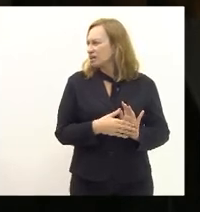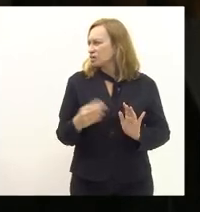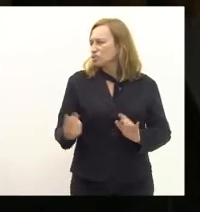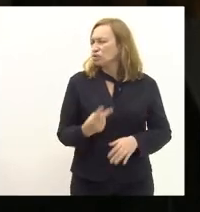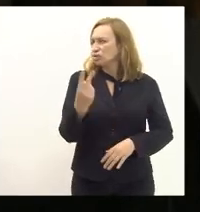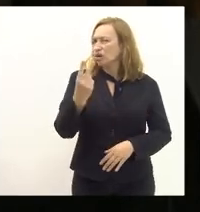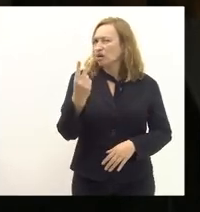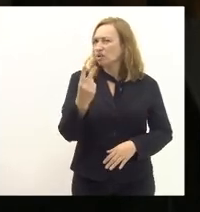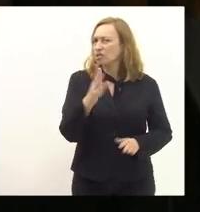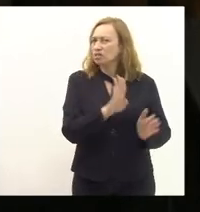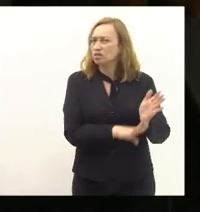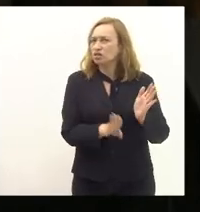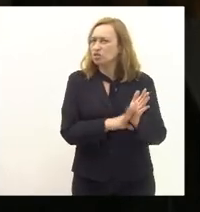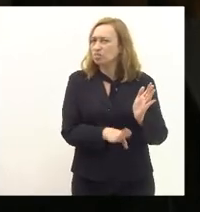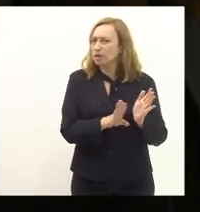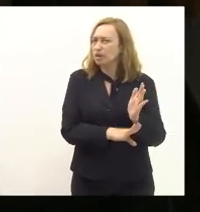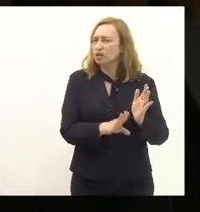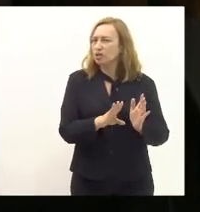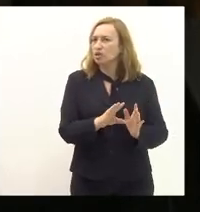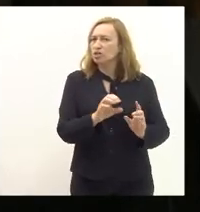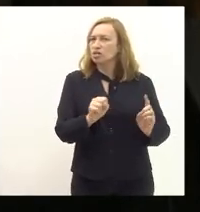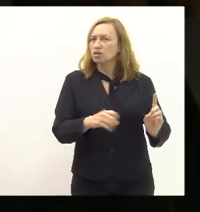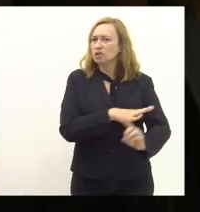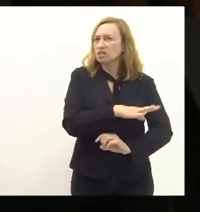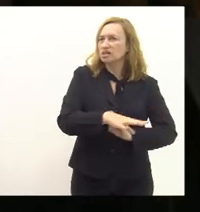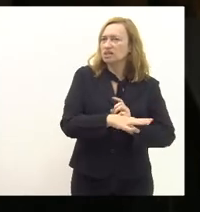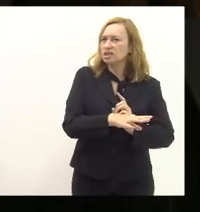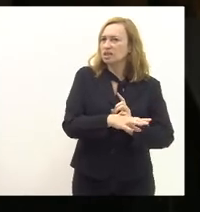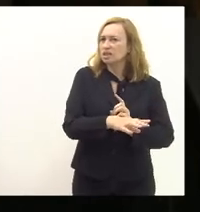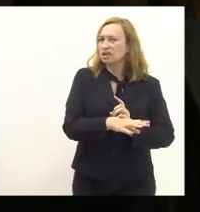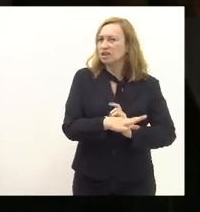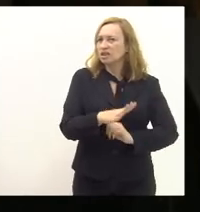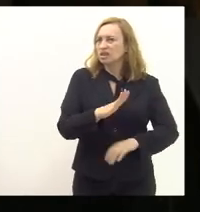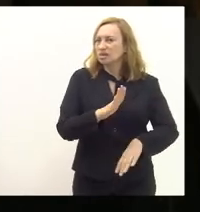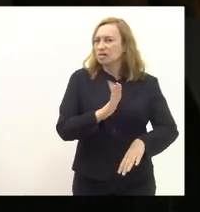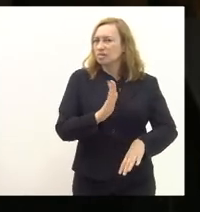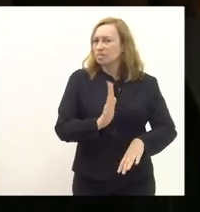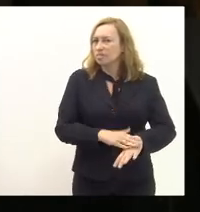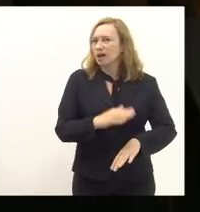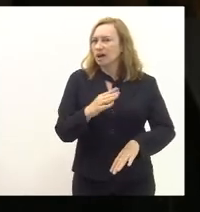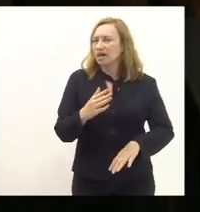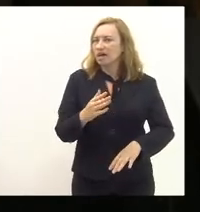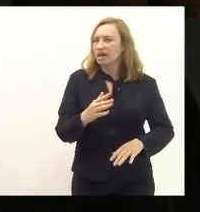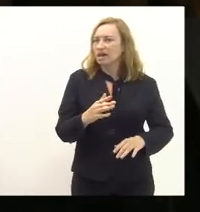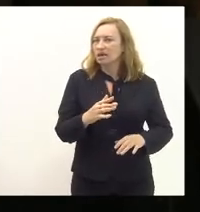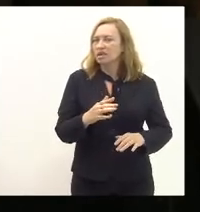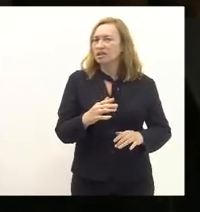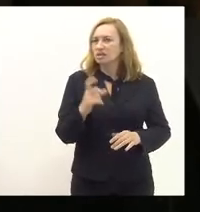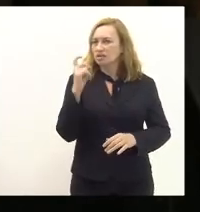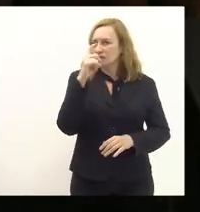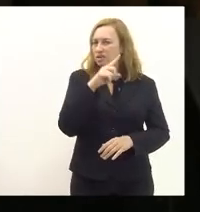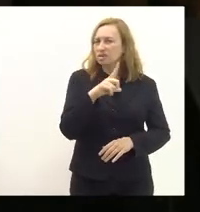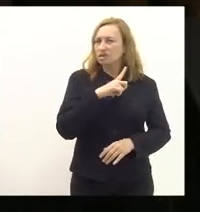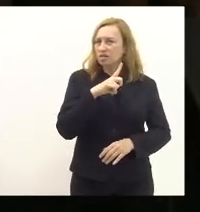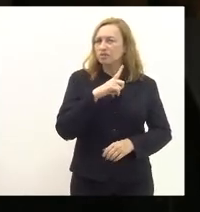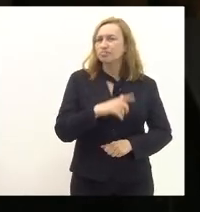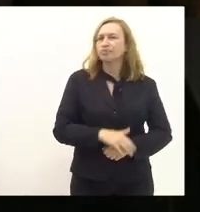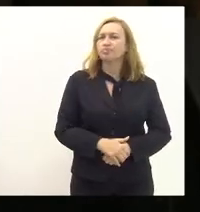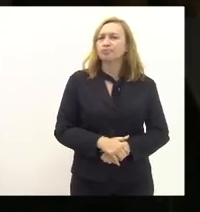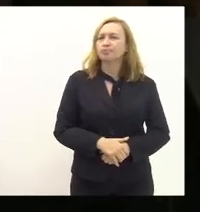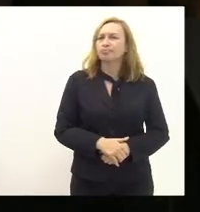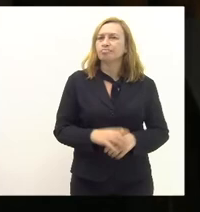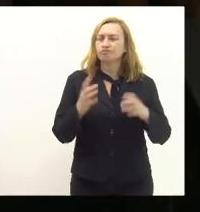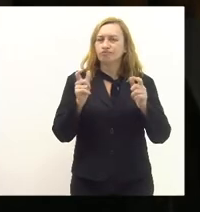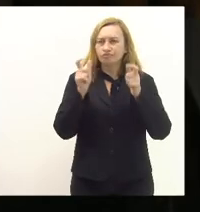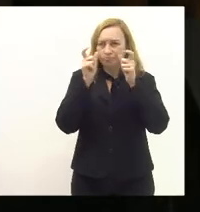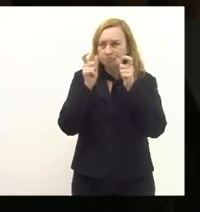em despesas de cunho social, que são as demandas mais latentes que nós temos, deputada. Nós temos uma